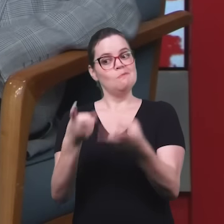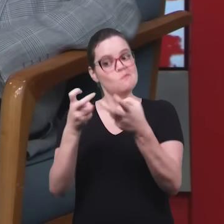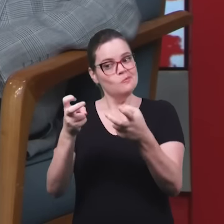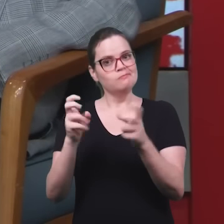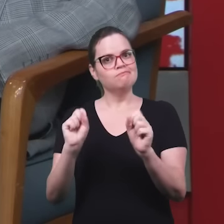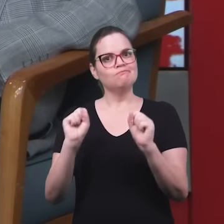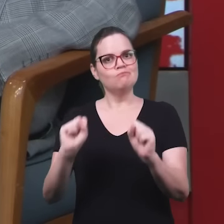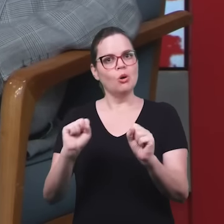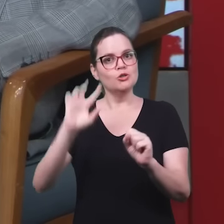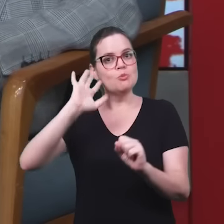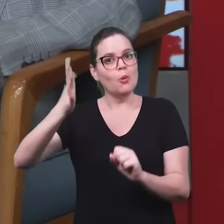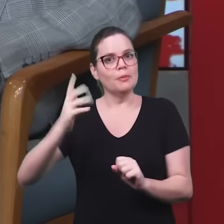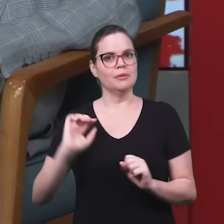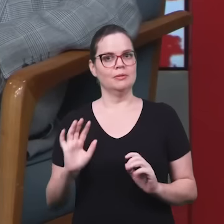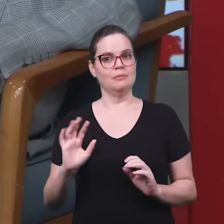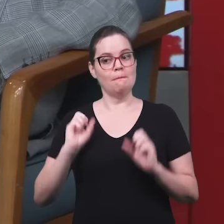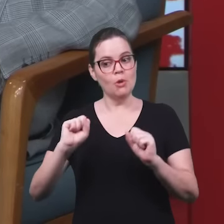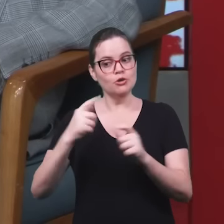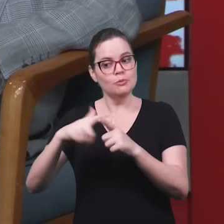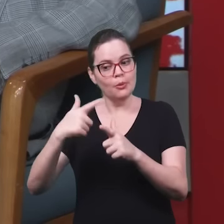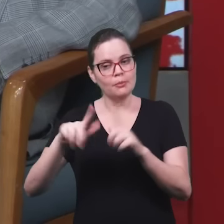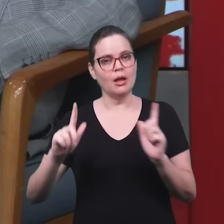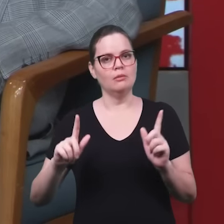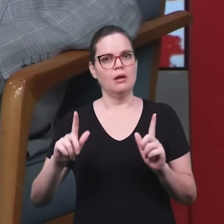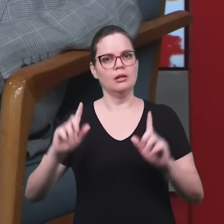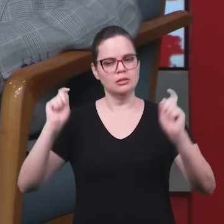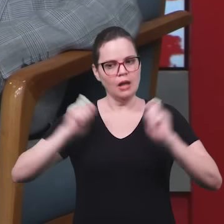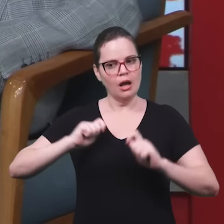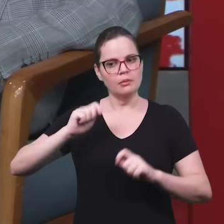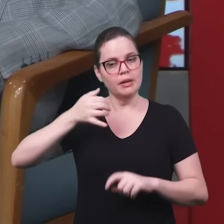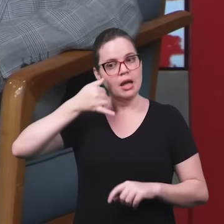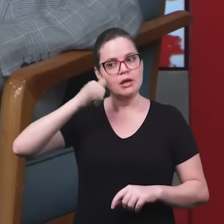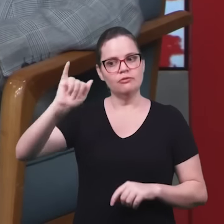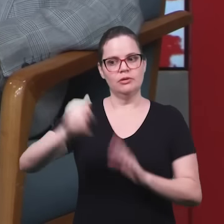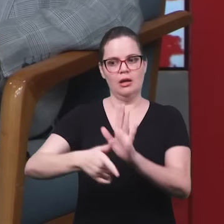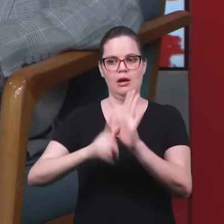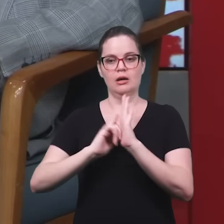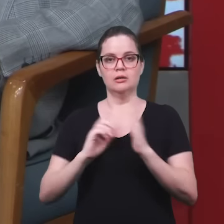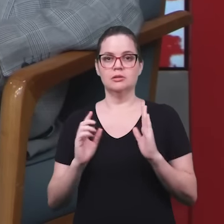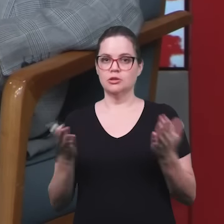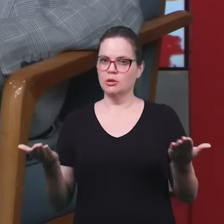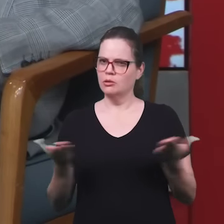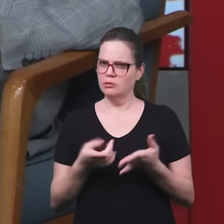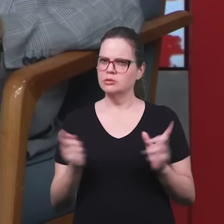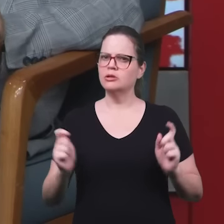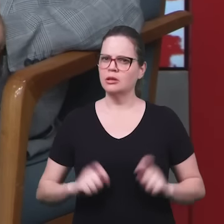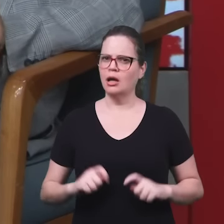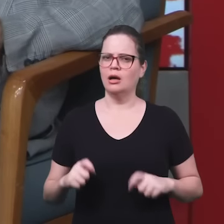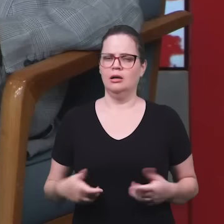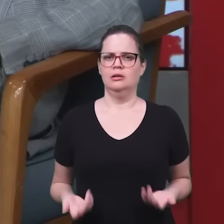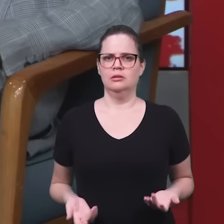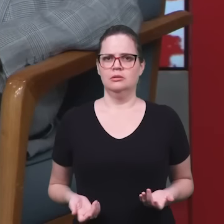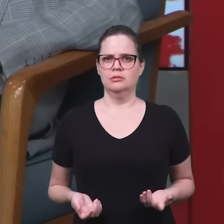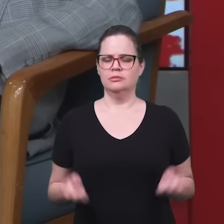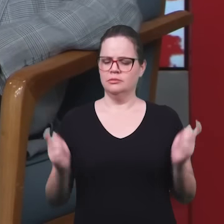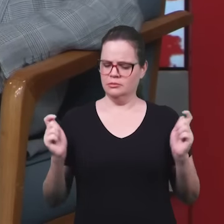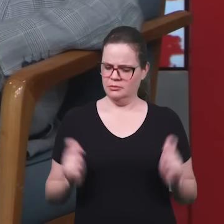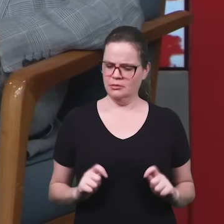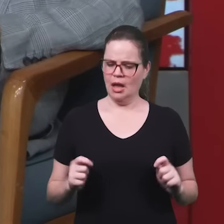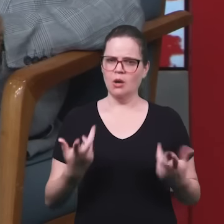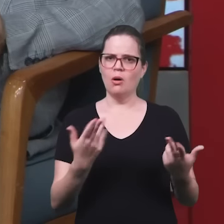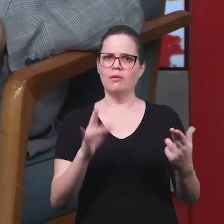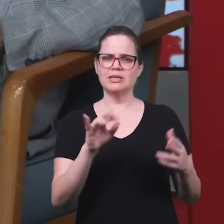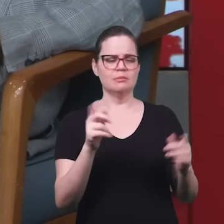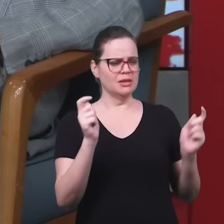tem como, de maneira correta, prevenir contra as doenças